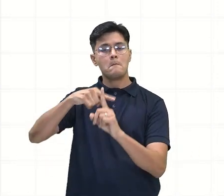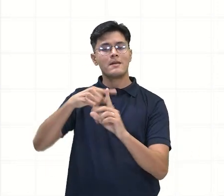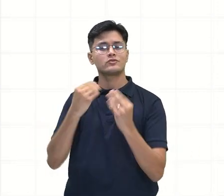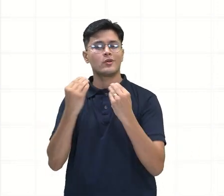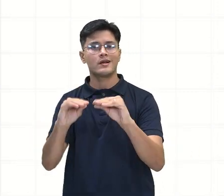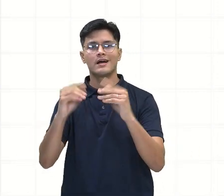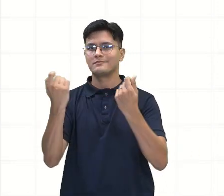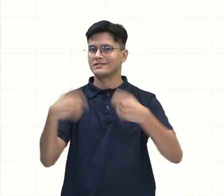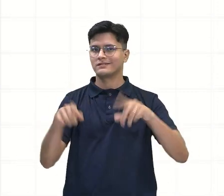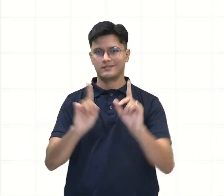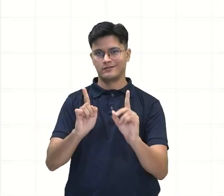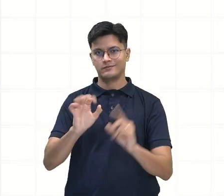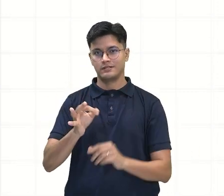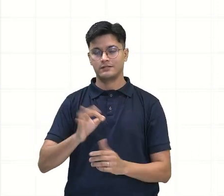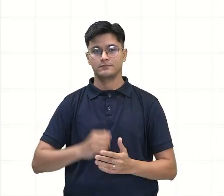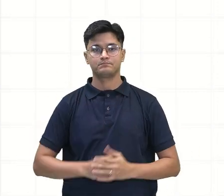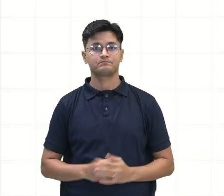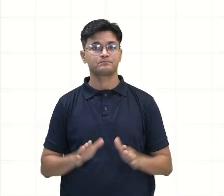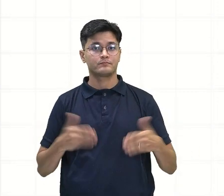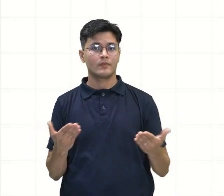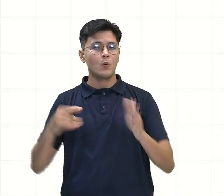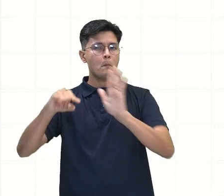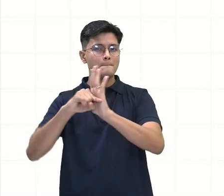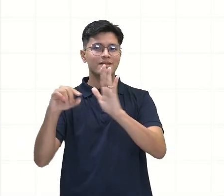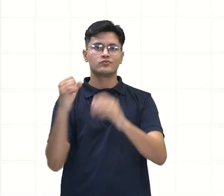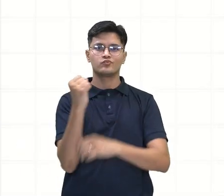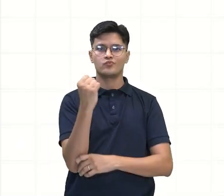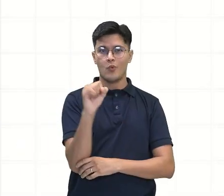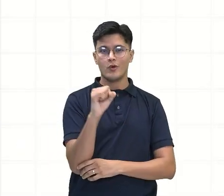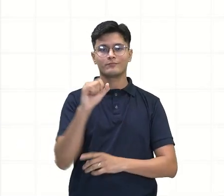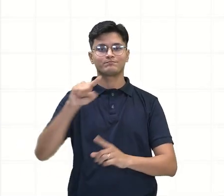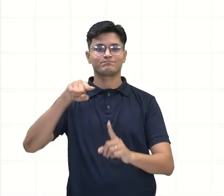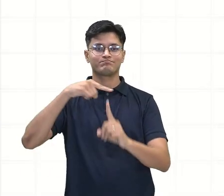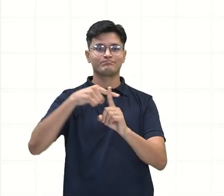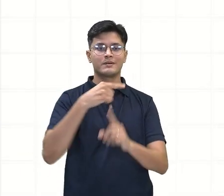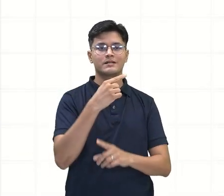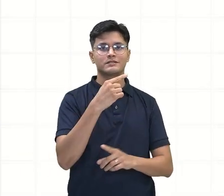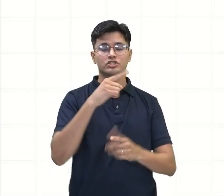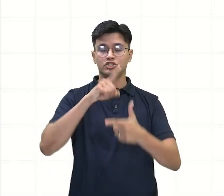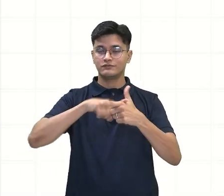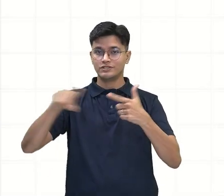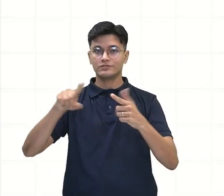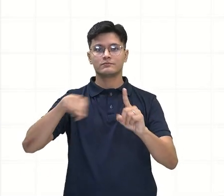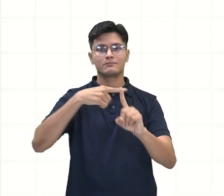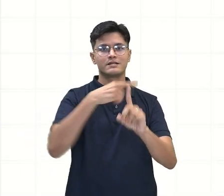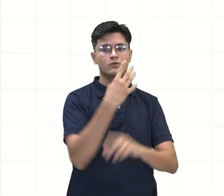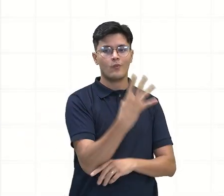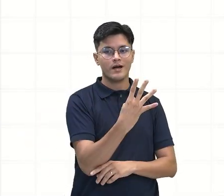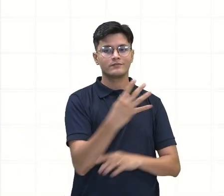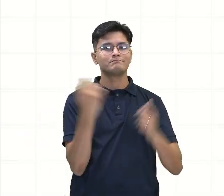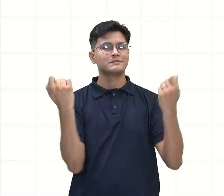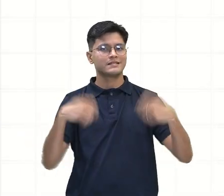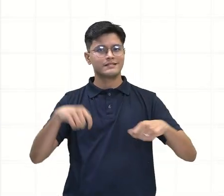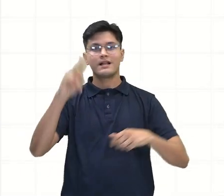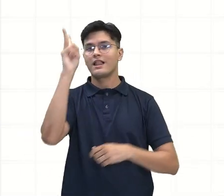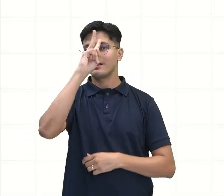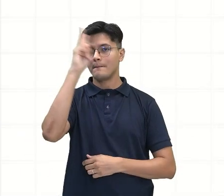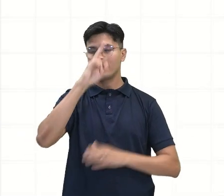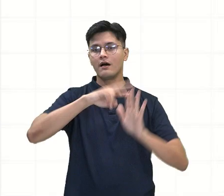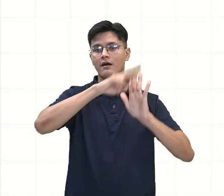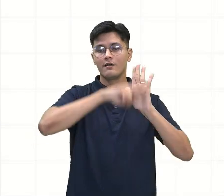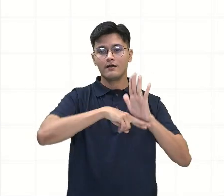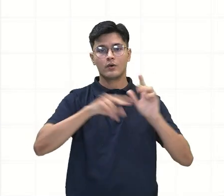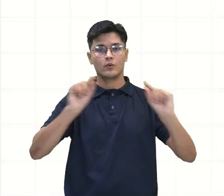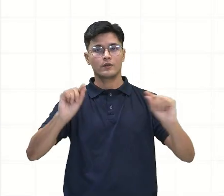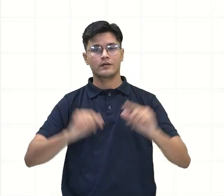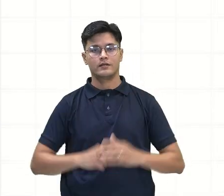primeira coisa que eu tenho que lembrar é exatamente a regrinha, que eu vou escrever aqui no nosso cantinho. Sinais iguais, ou